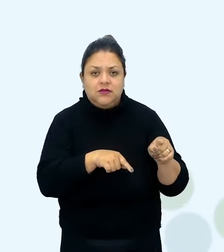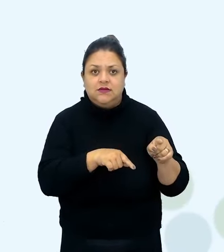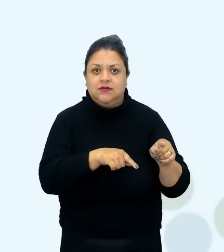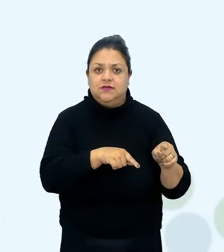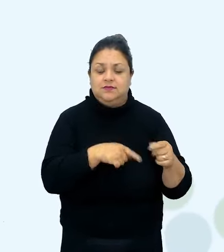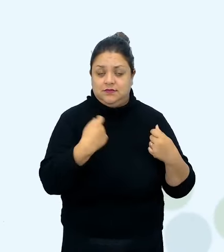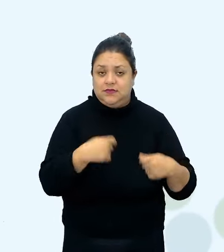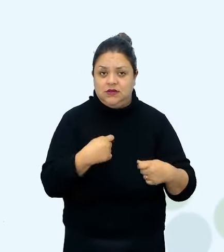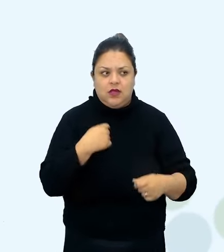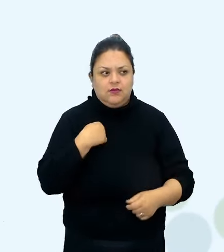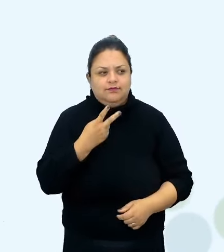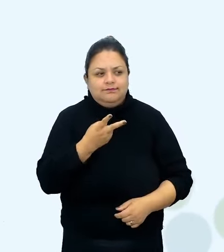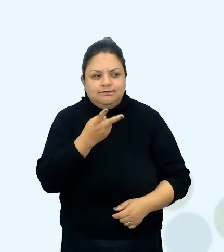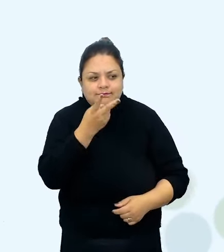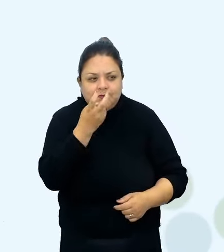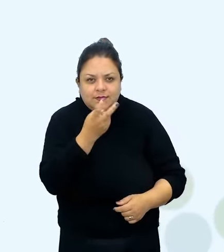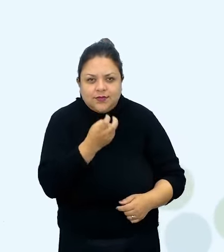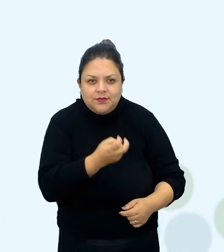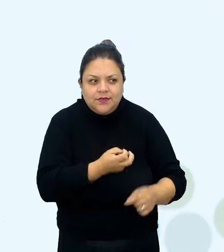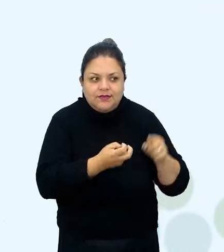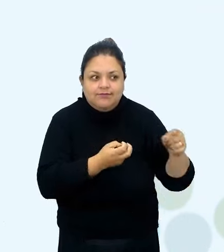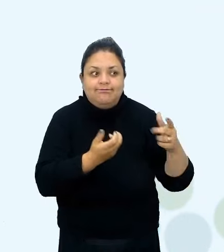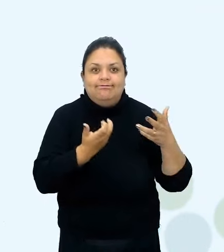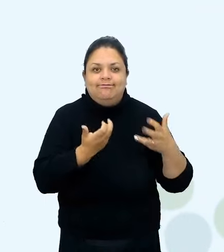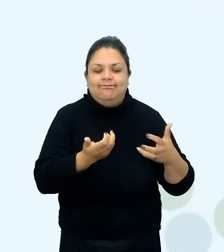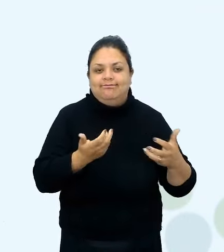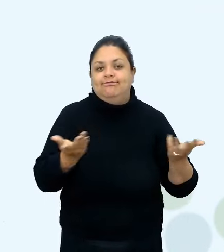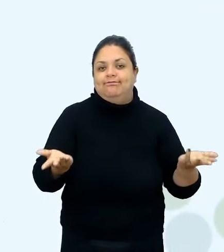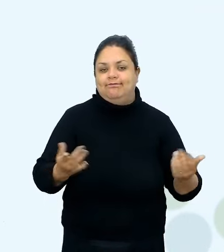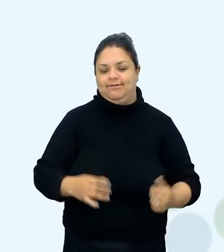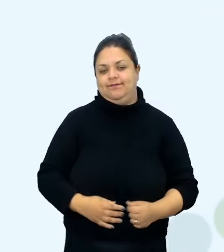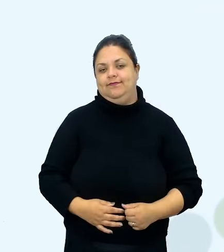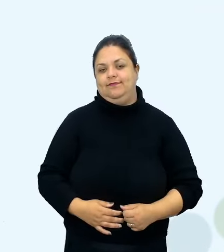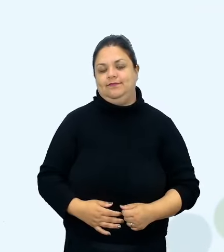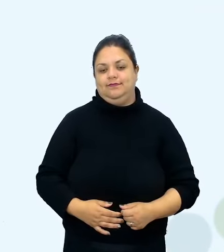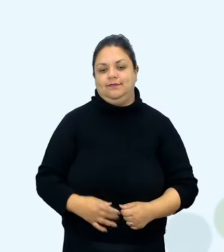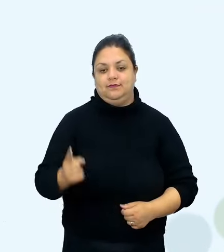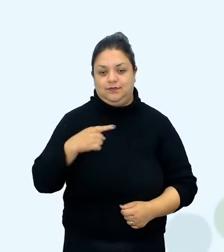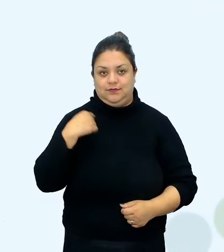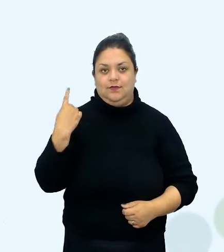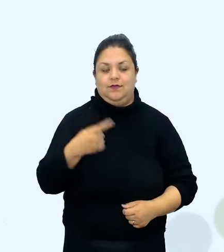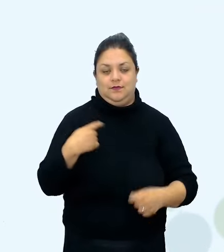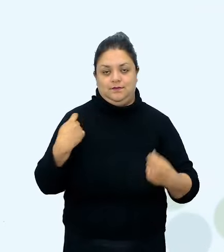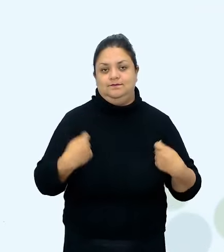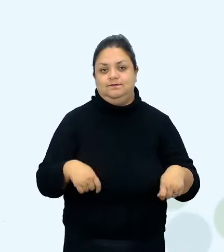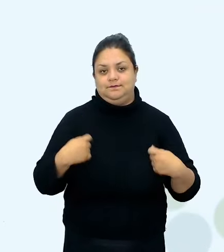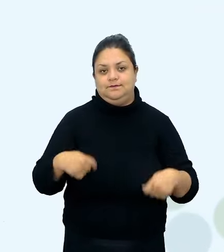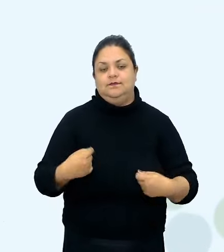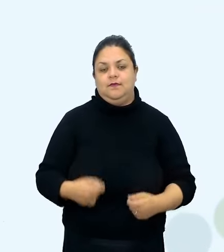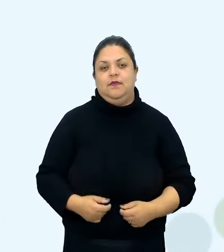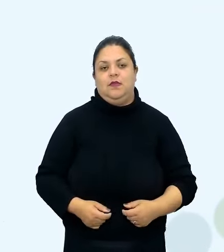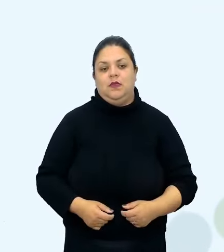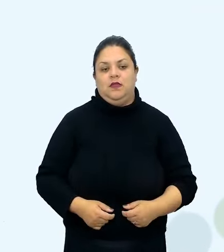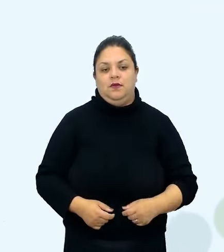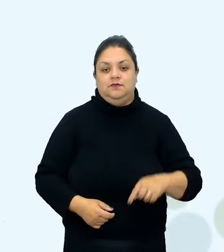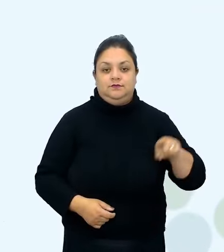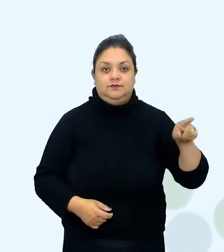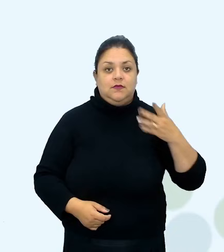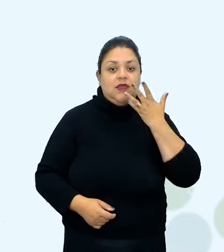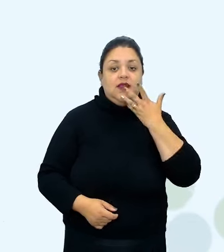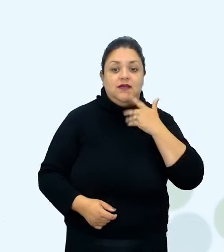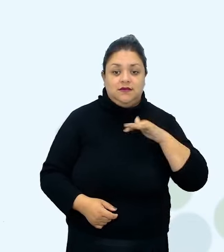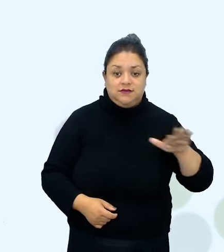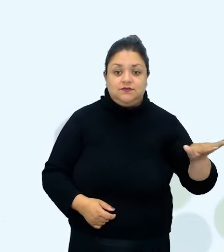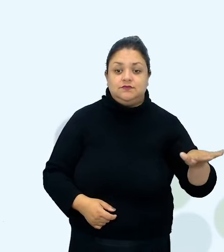as pessoas, né? Então a gente tem que ver isso. E inicialmente muitas crianças, ela tem as